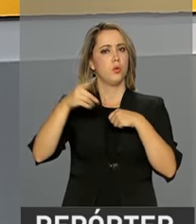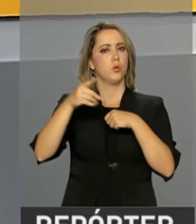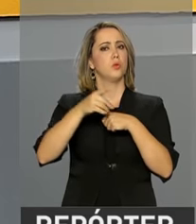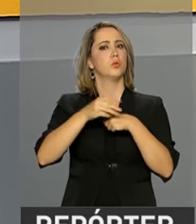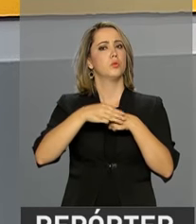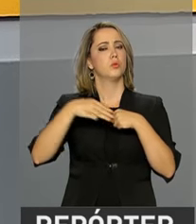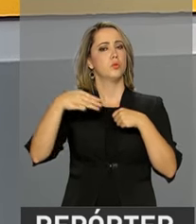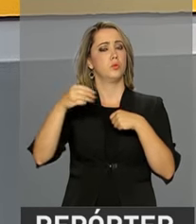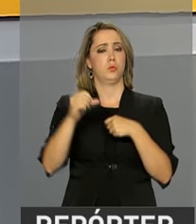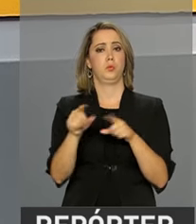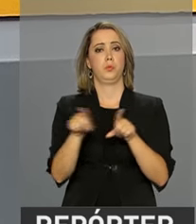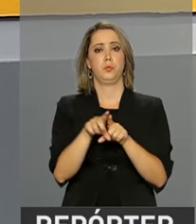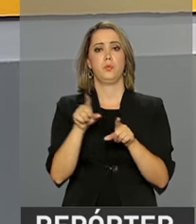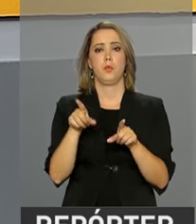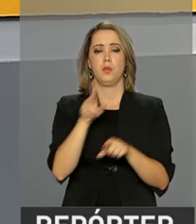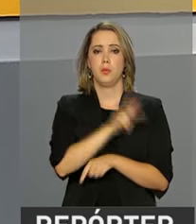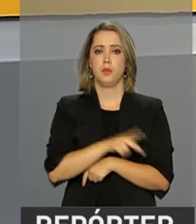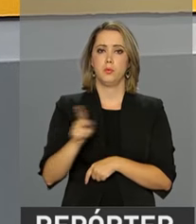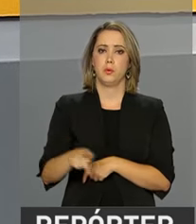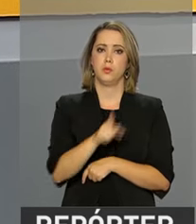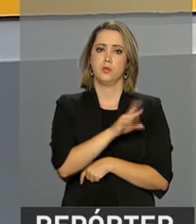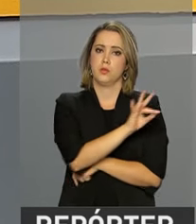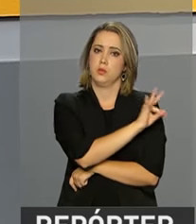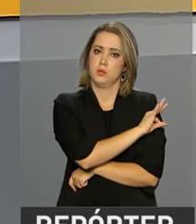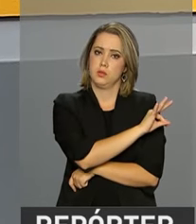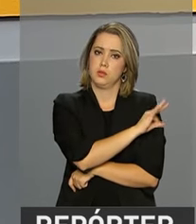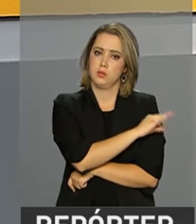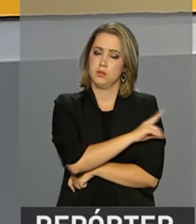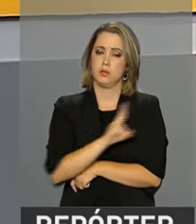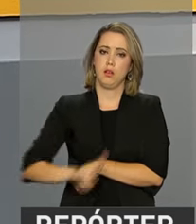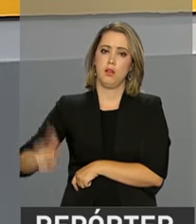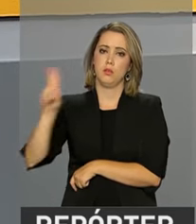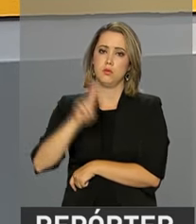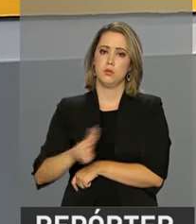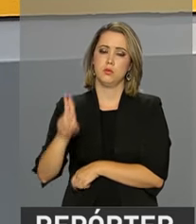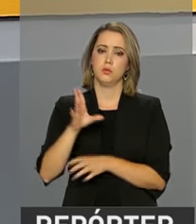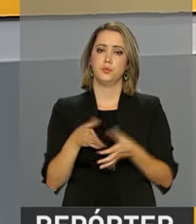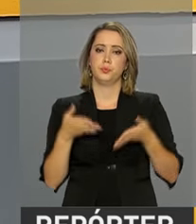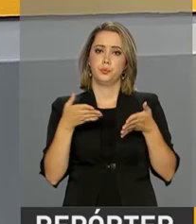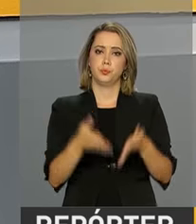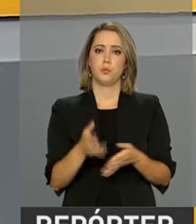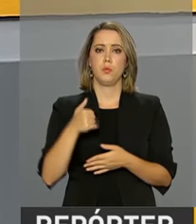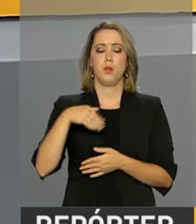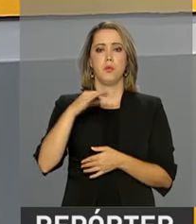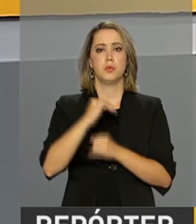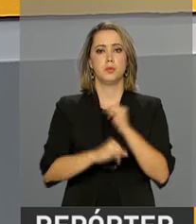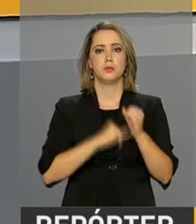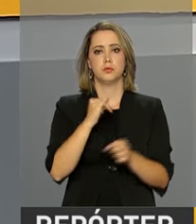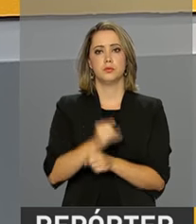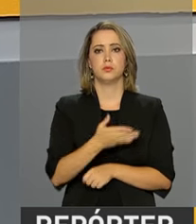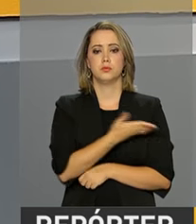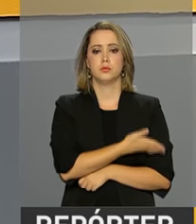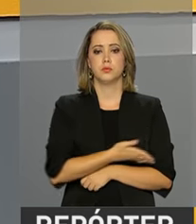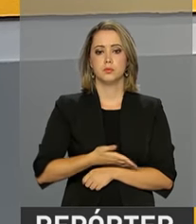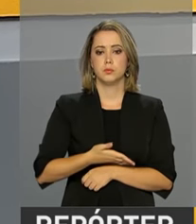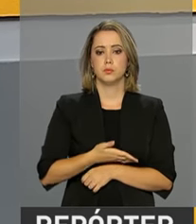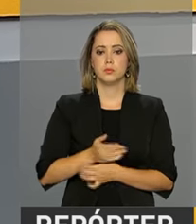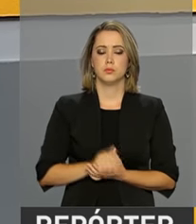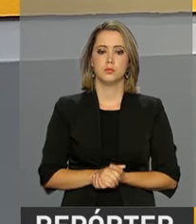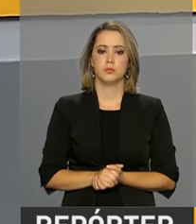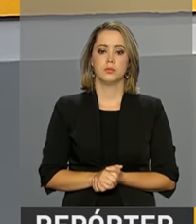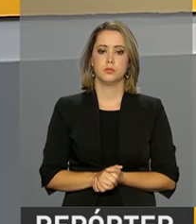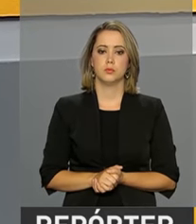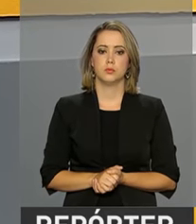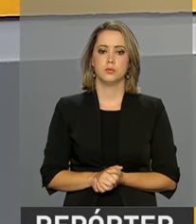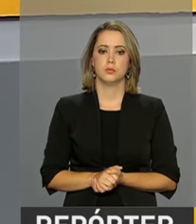stricto sensu, além de professores e técnicos das universidades participantes. Mais informações em